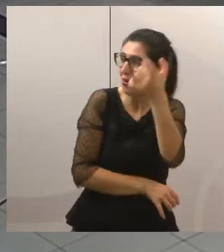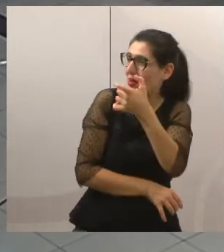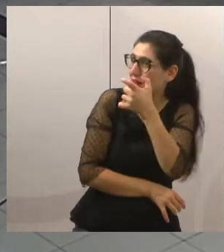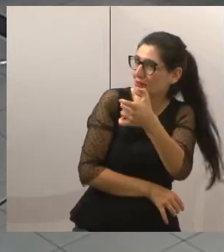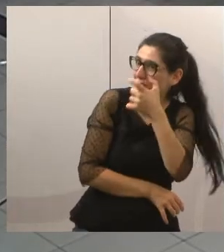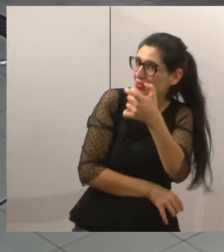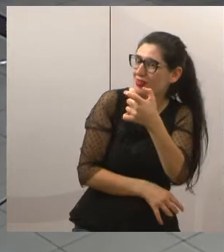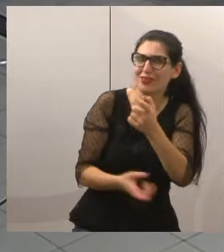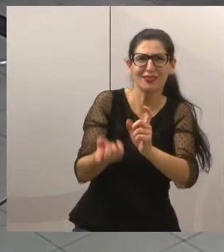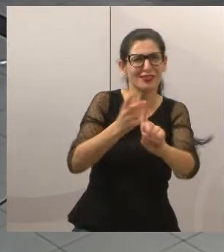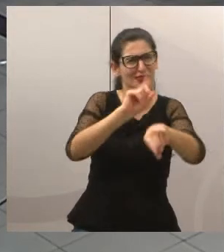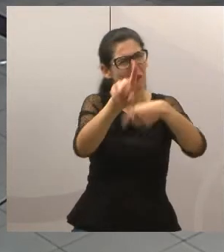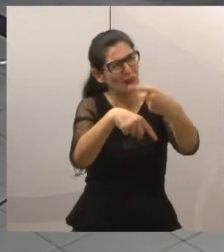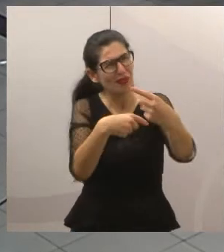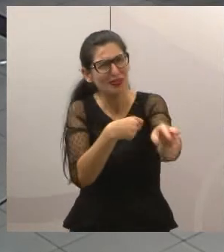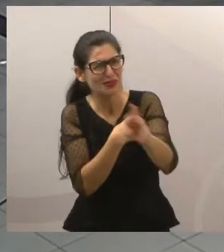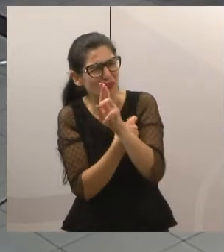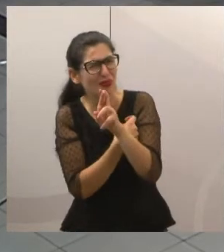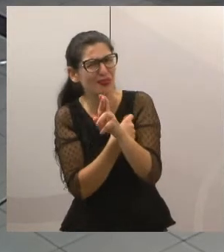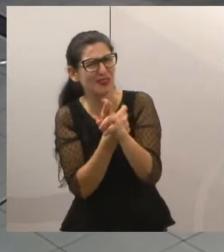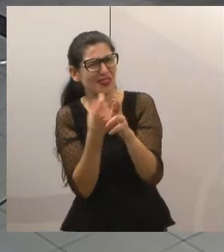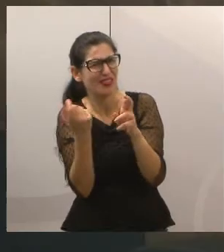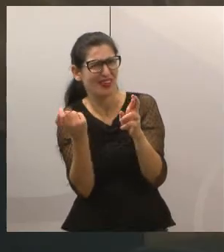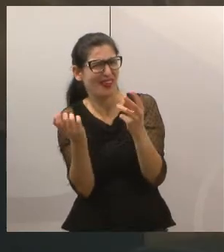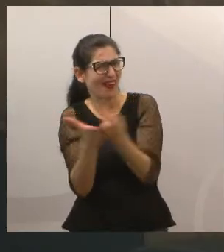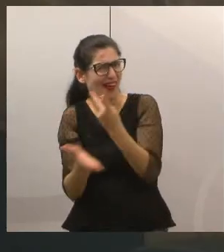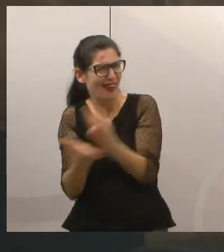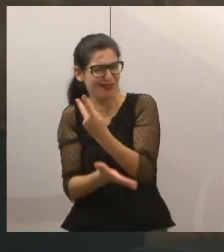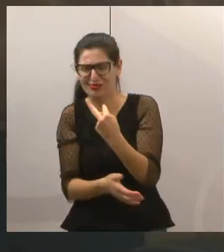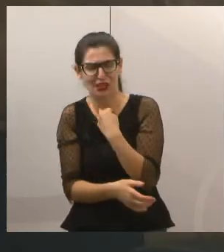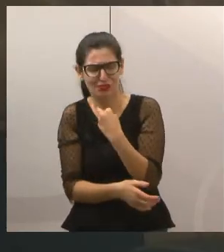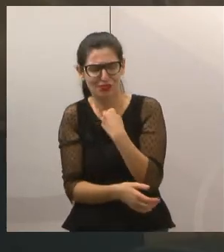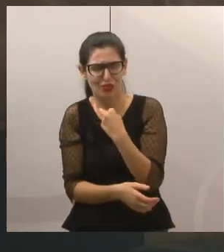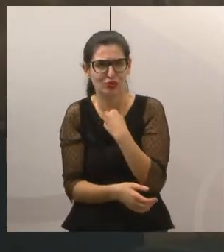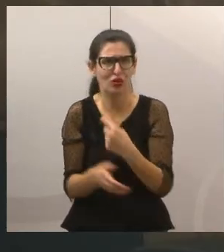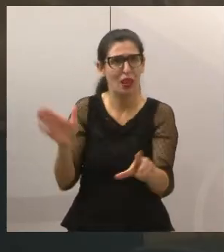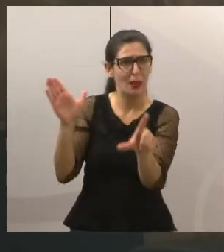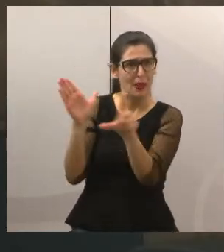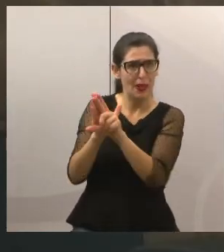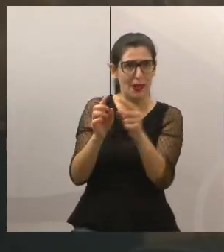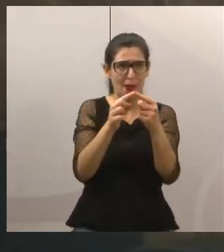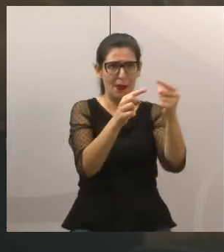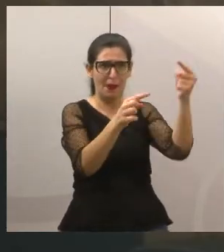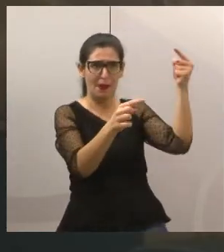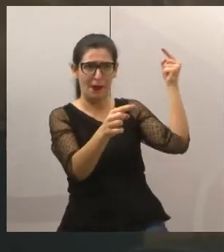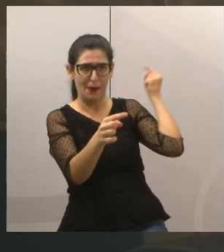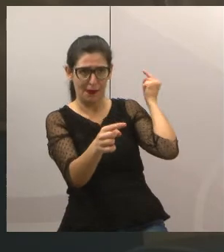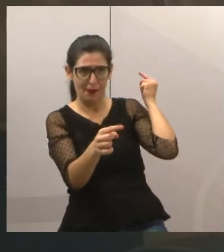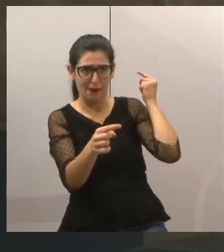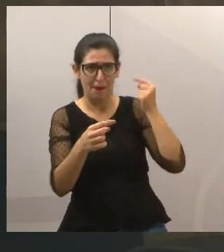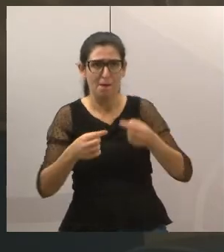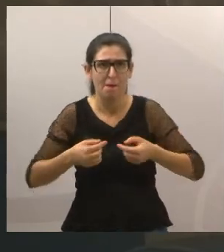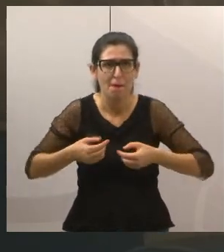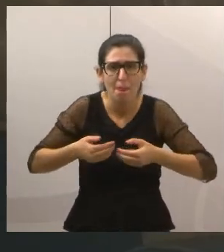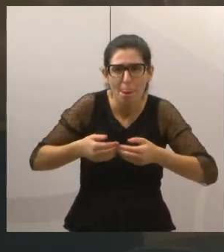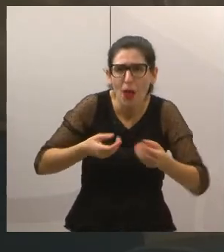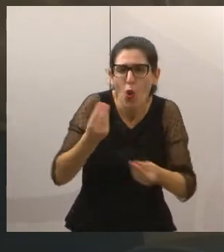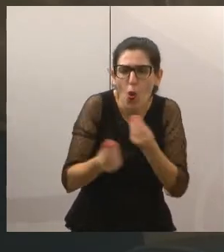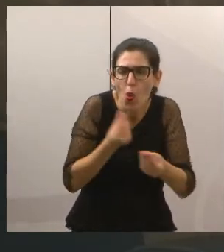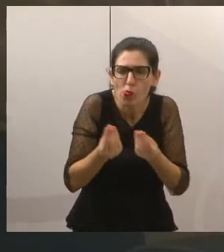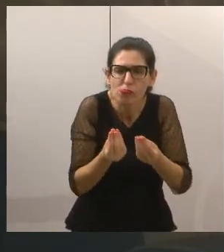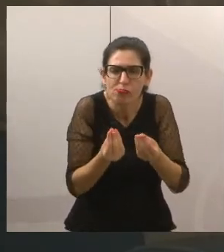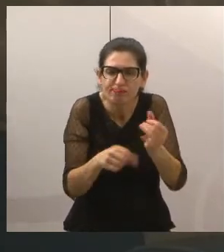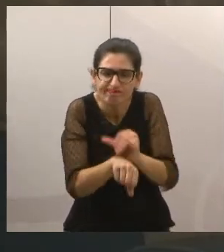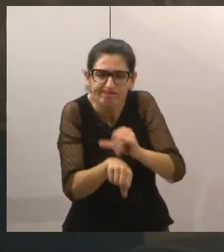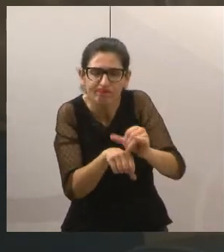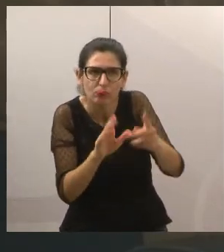uma pergunta que não é verdadeira. O que constava nas leis anteriores era a elaboração do projeto. O que constou